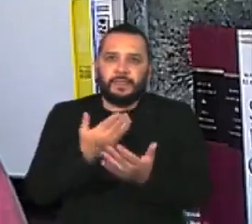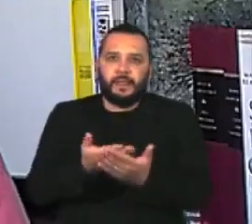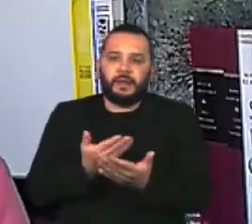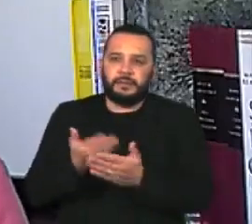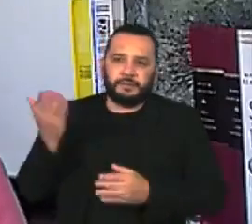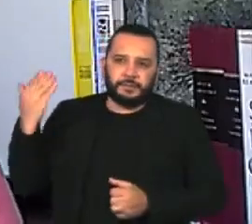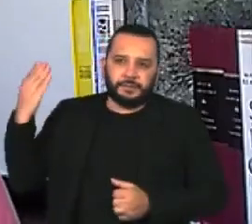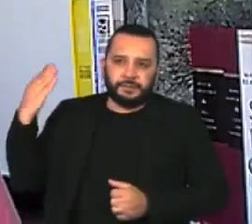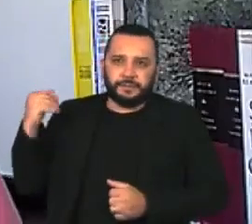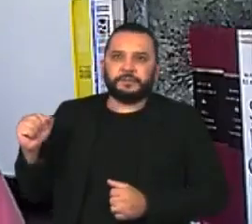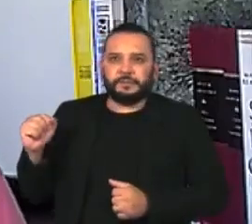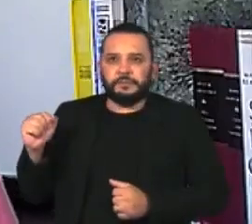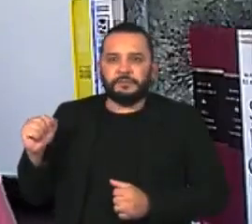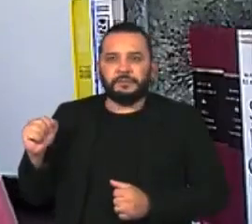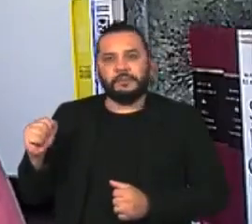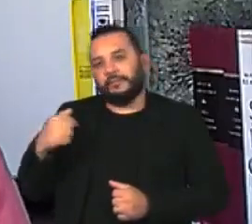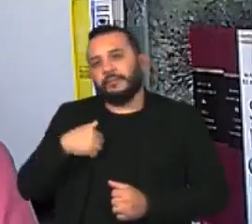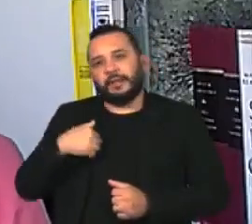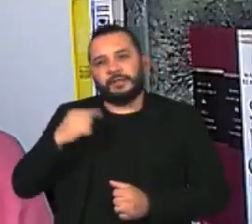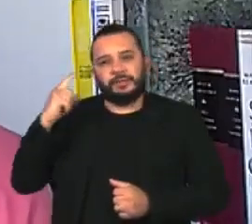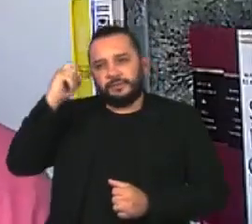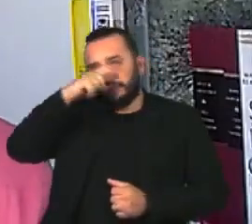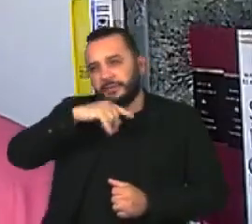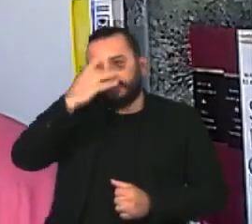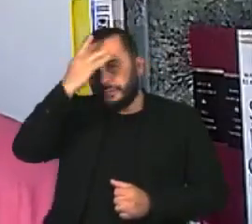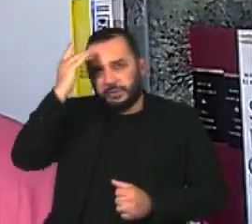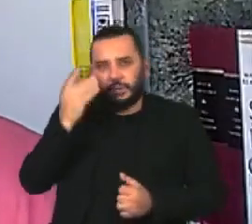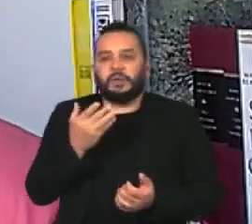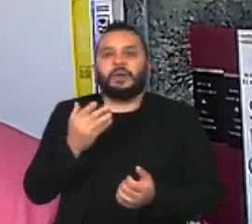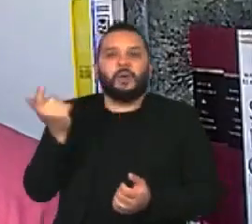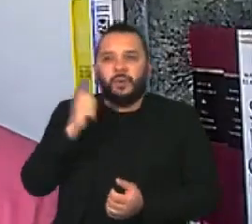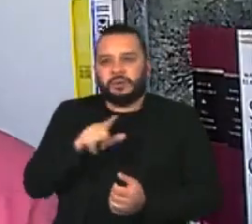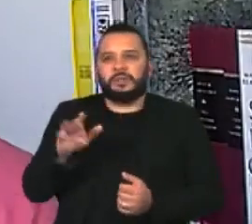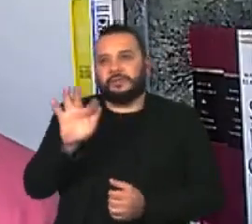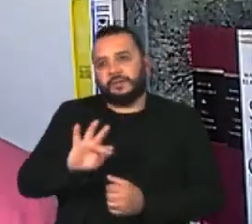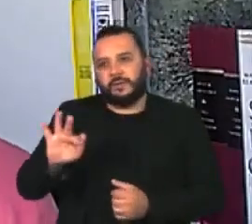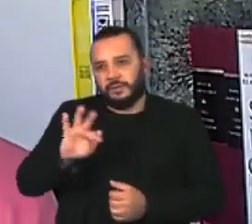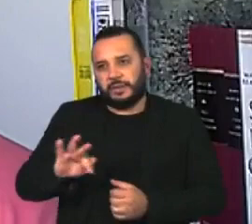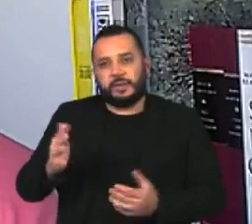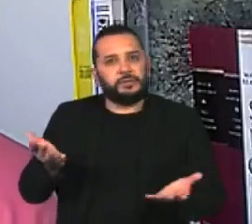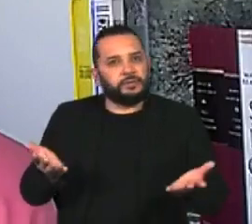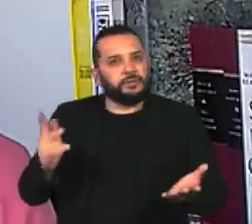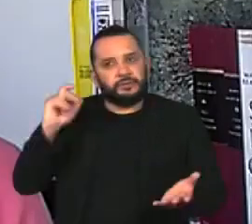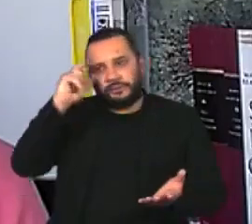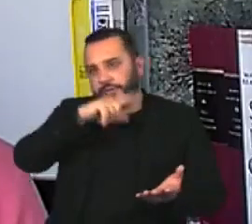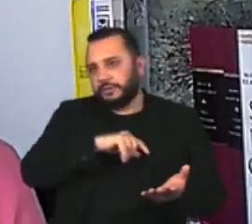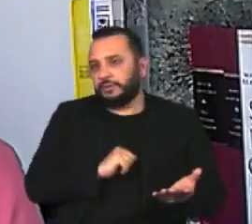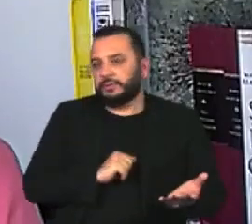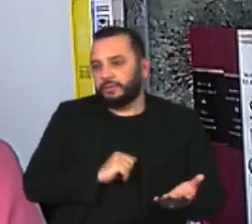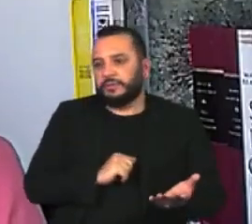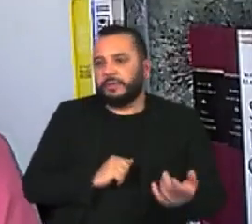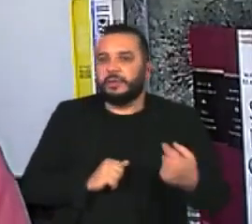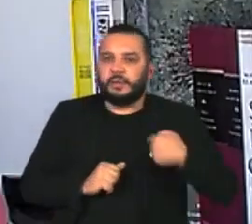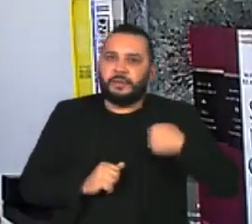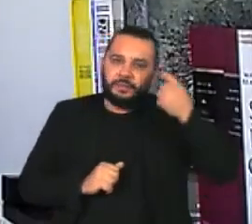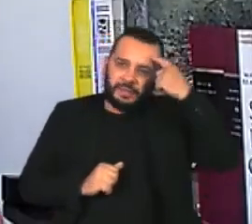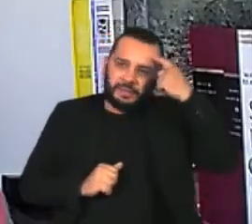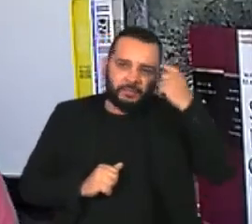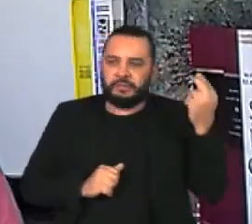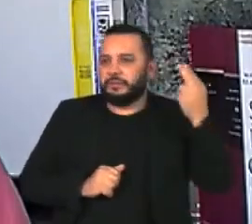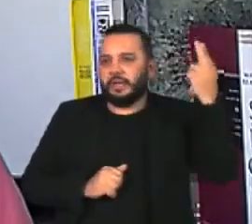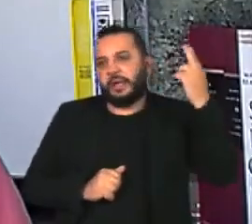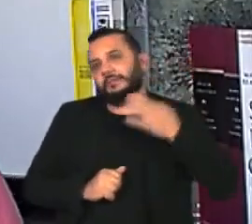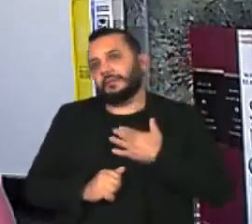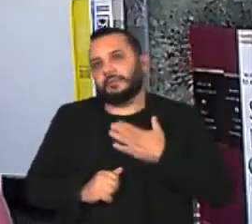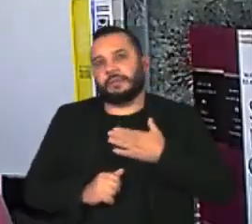estava, meio que era raro alguém fazer faculdade, não era algo que a gente falava muito. Então, eu pensava que não era para mim aquilo.